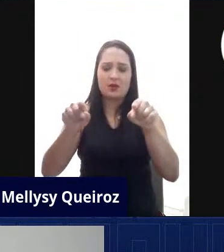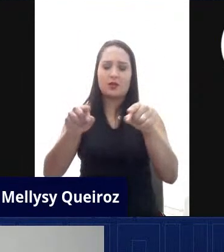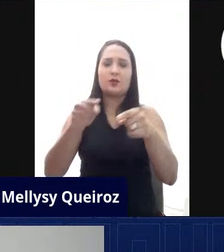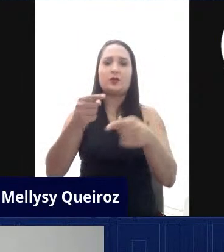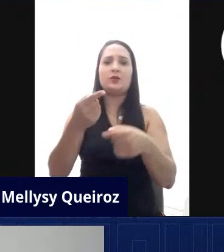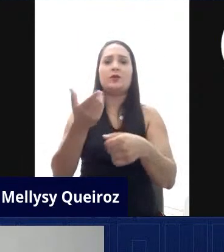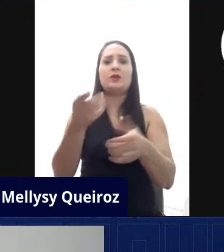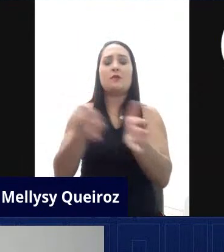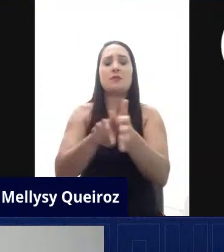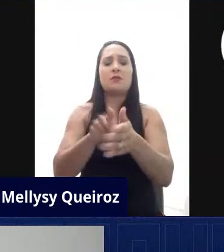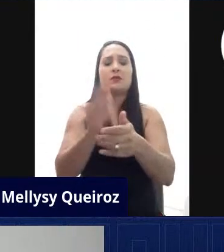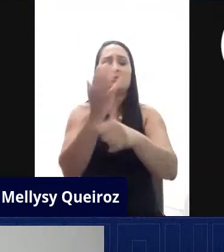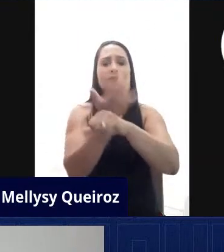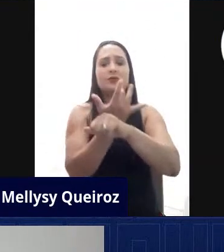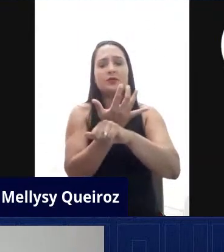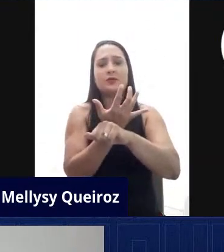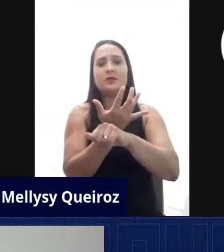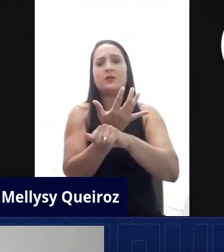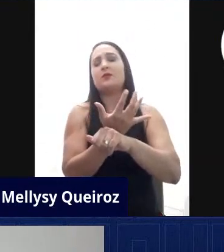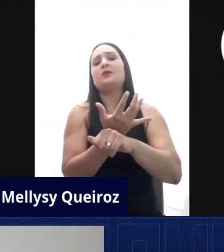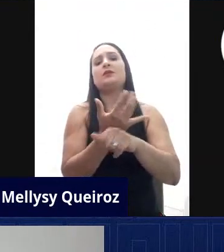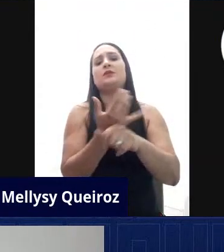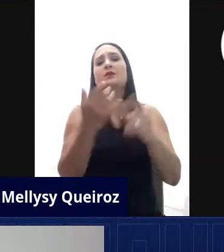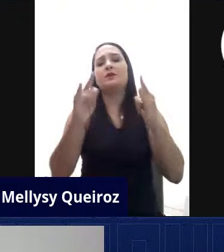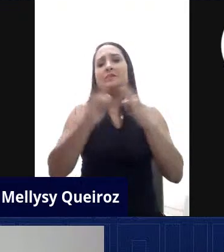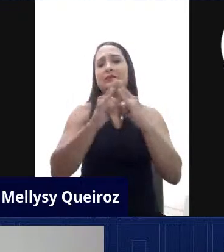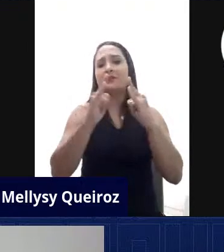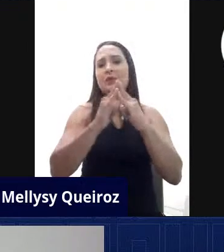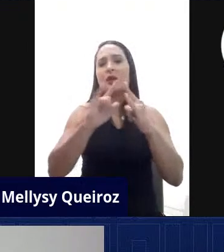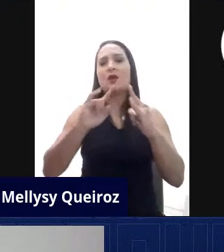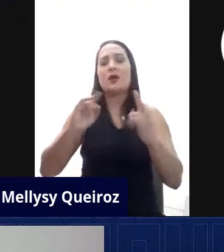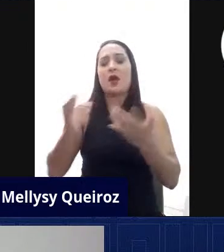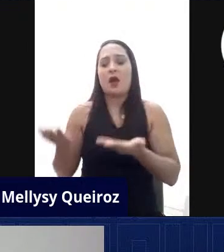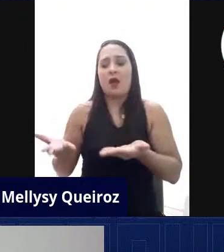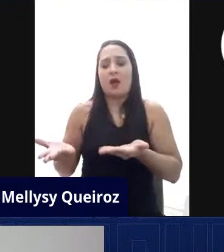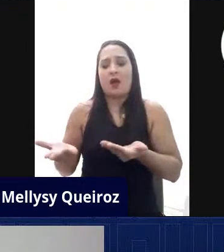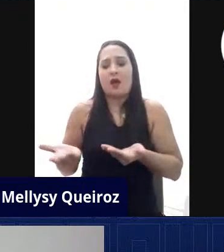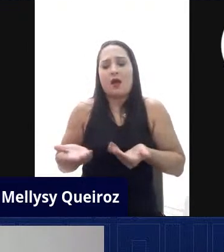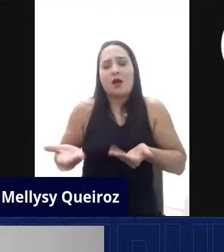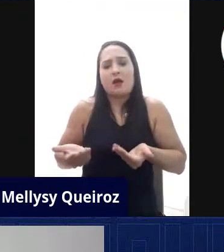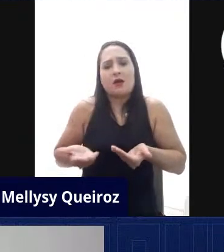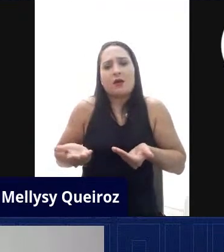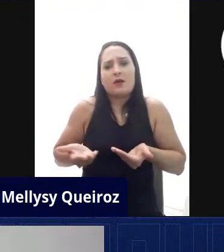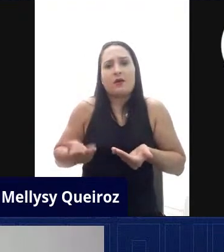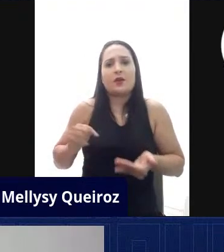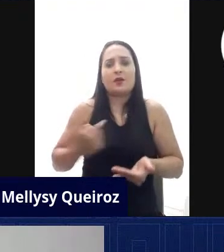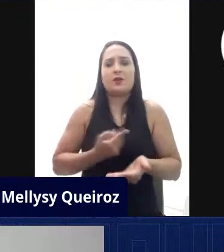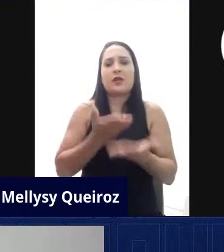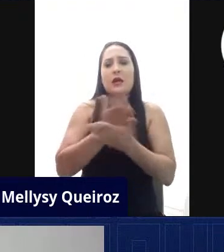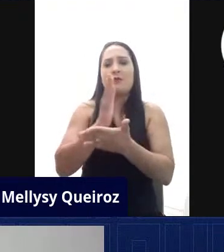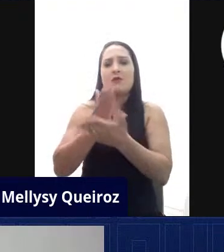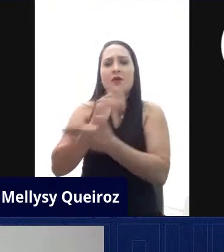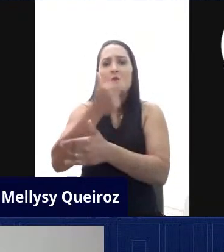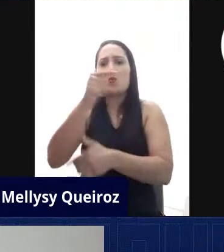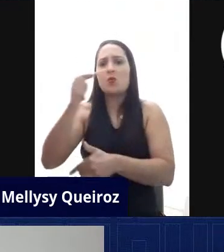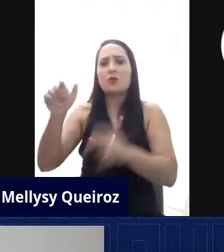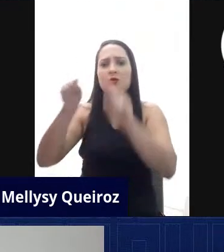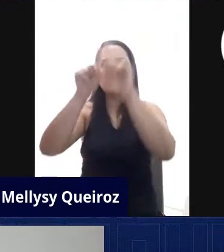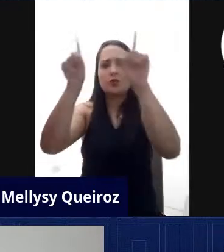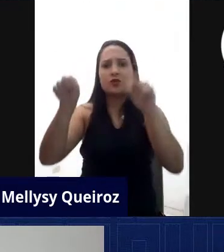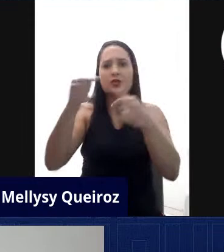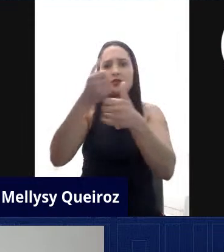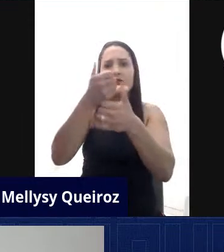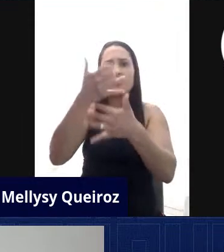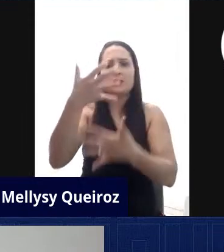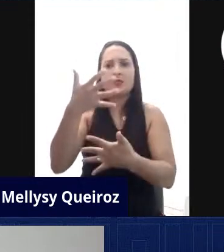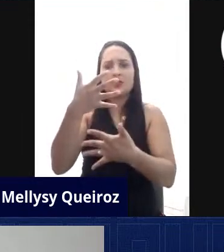muitos outros desdobramentos. Recentemente nós aprovamos outros projetos, inclusive de extensão, onde a gente quer